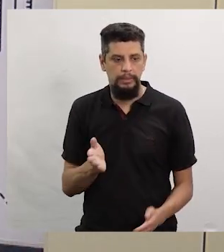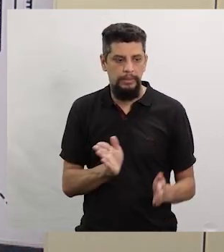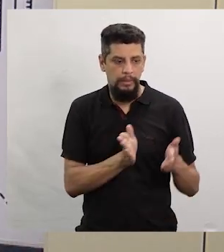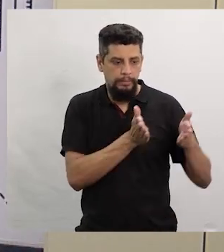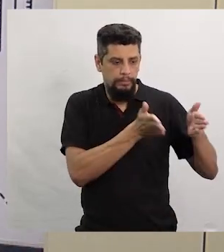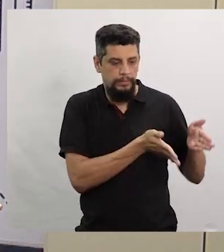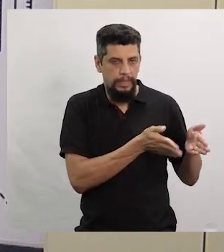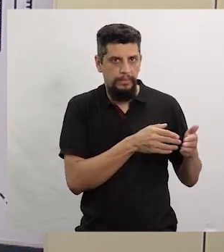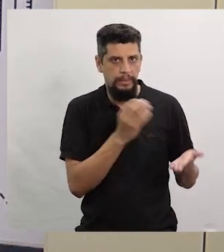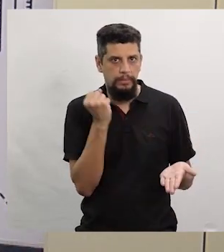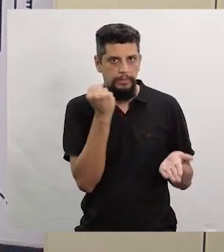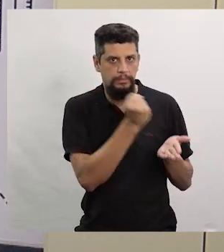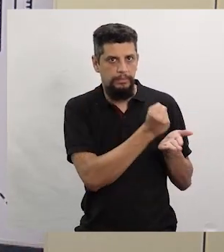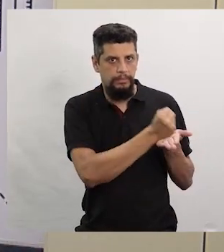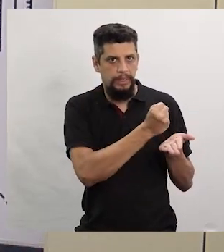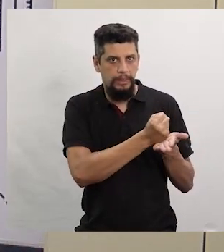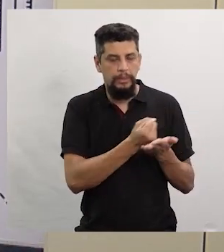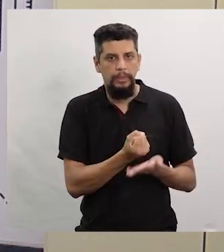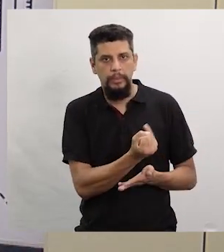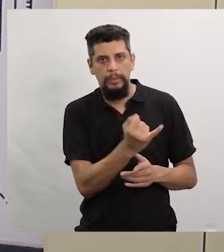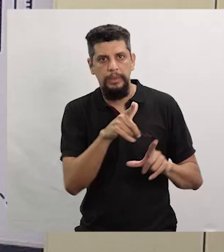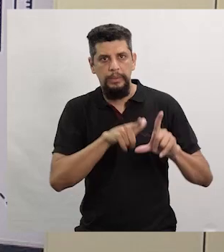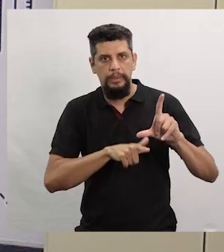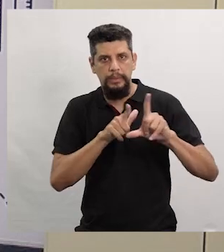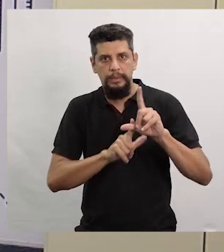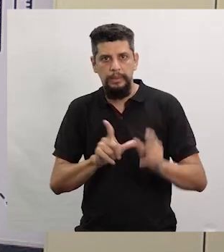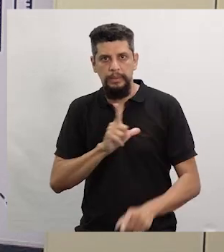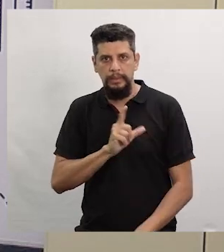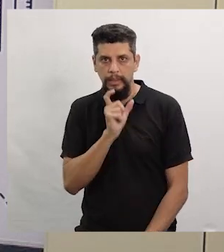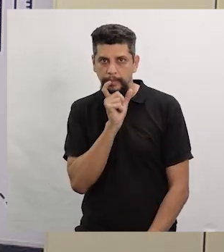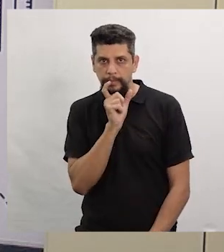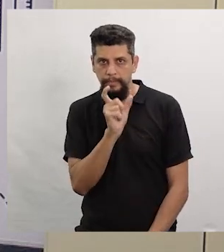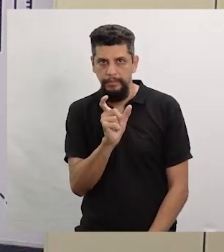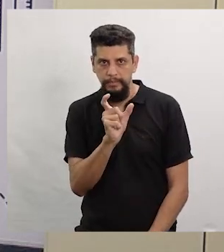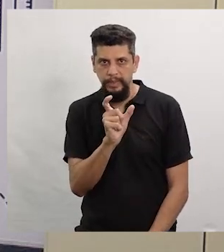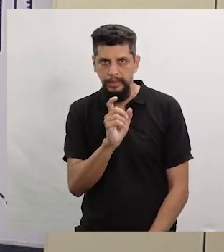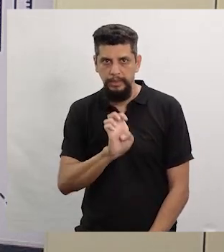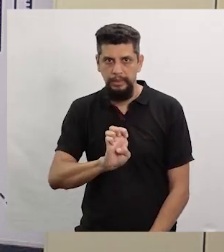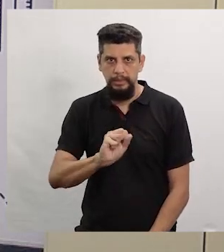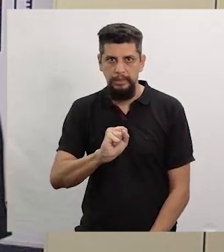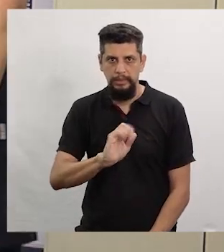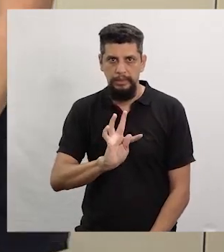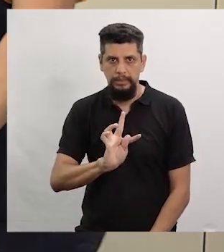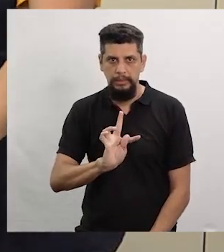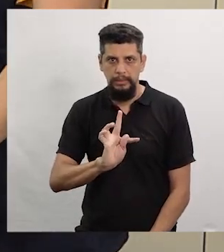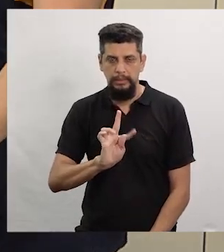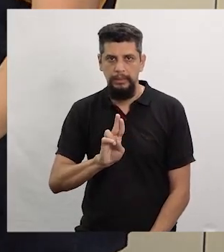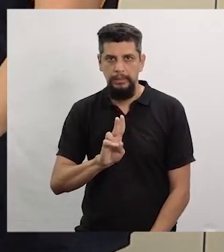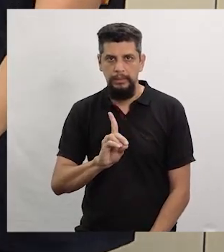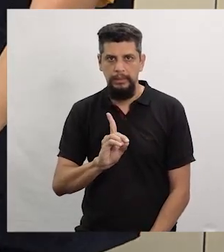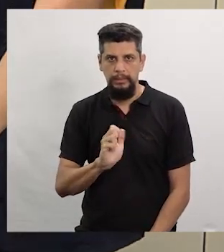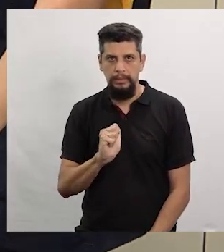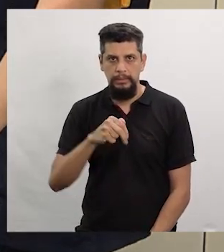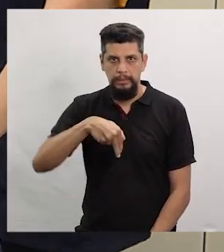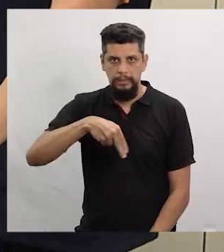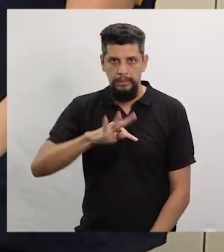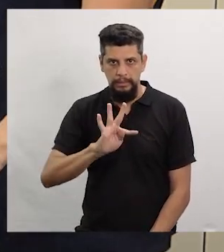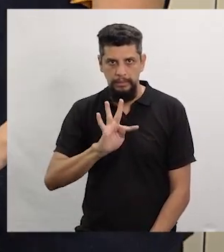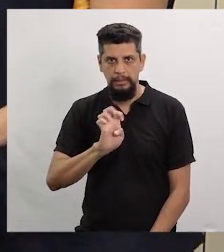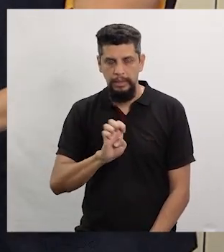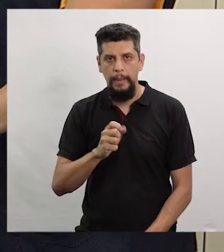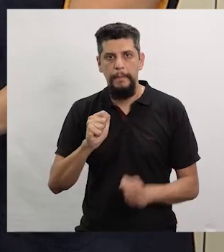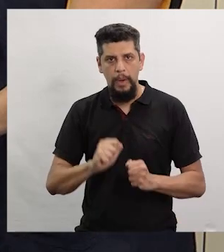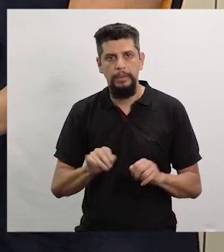estudante e ao lado vocês vão marcar quantas letras tem essa palavra podem também desenhar se